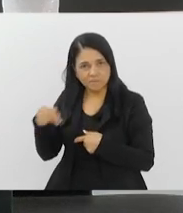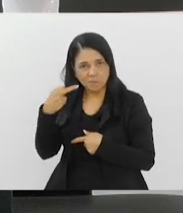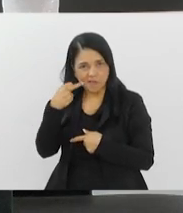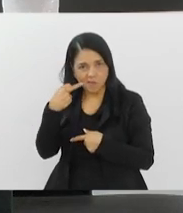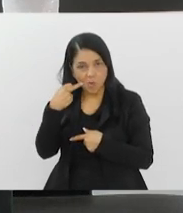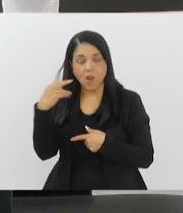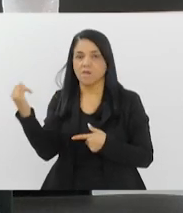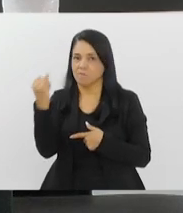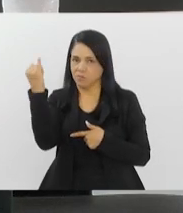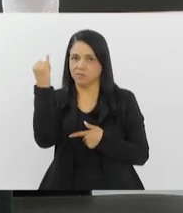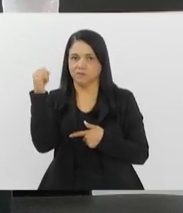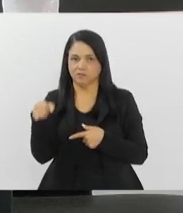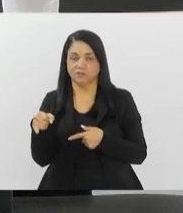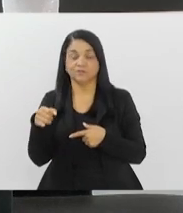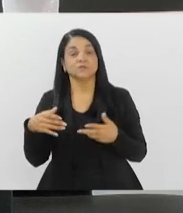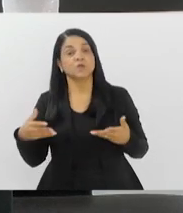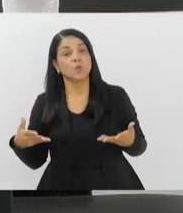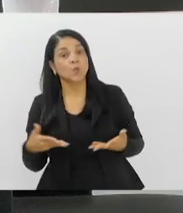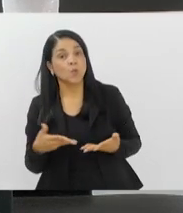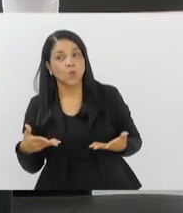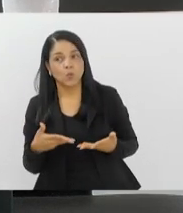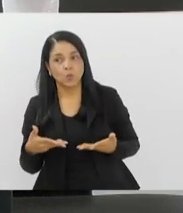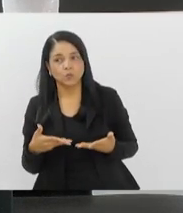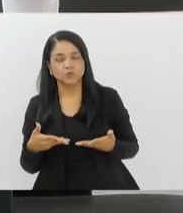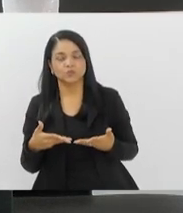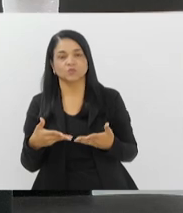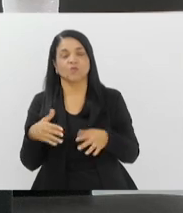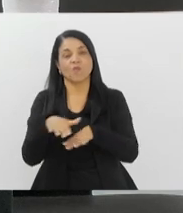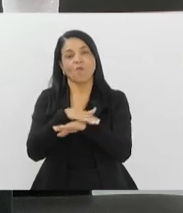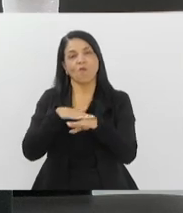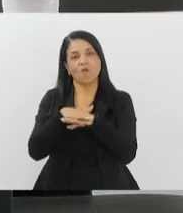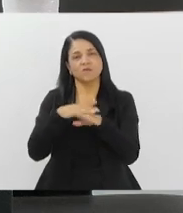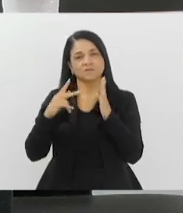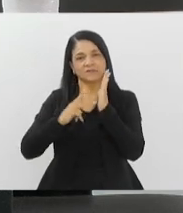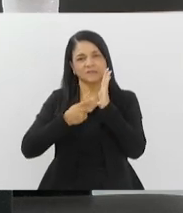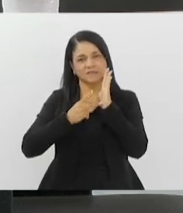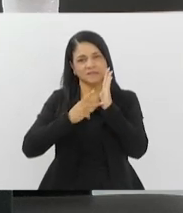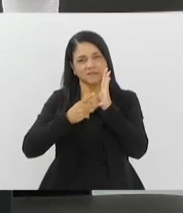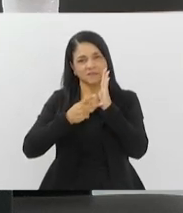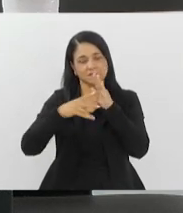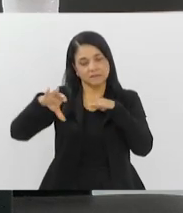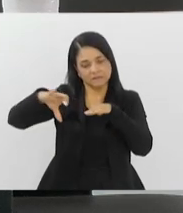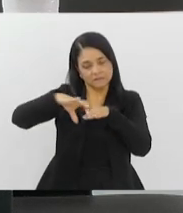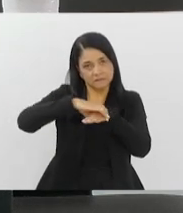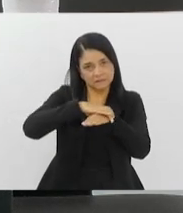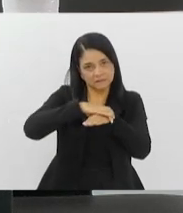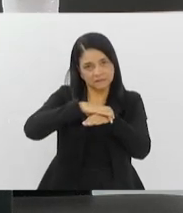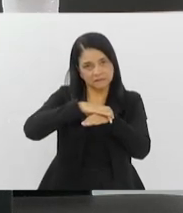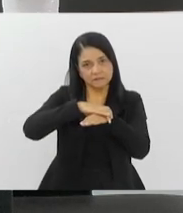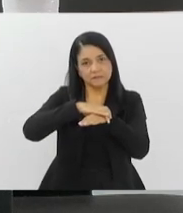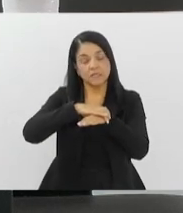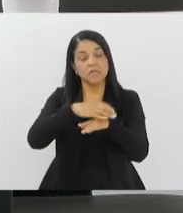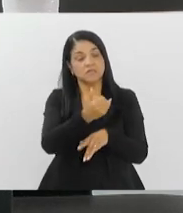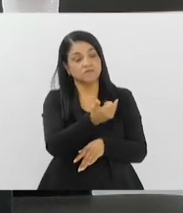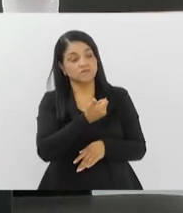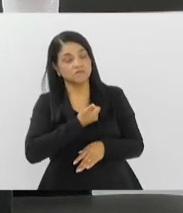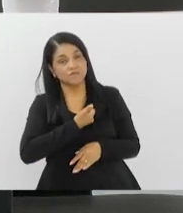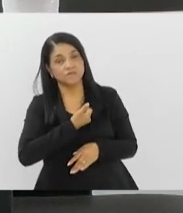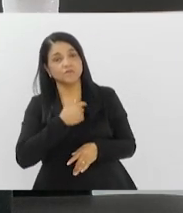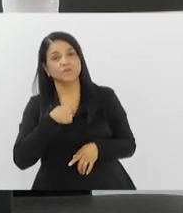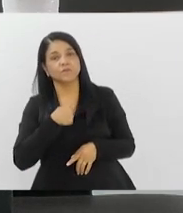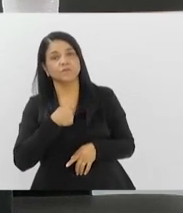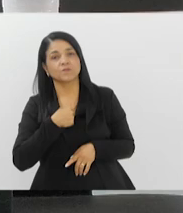importante. Porque hoje, conversando com o sindicato dos calçadistas, eles falaram comigo da seguinte